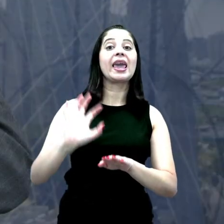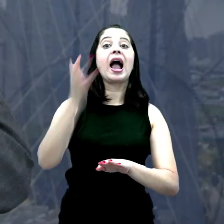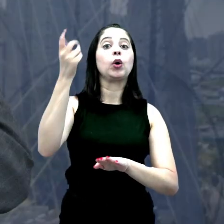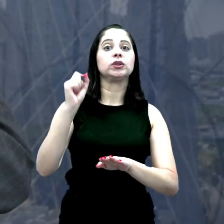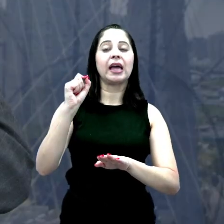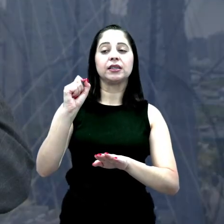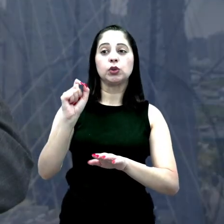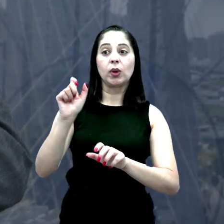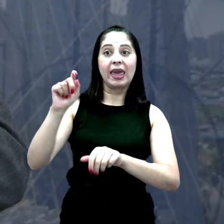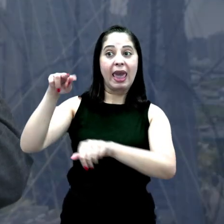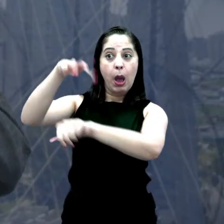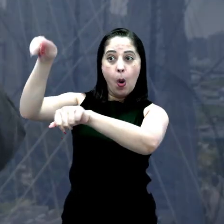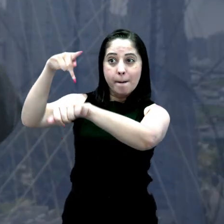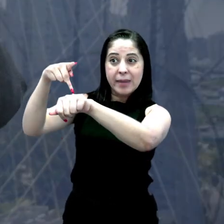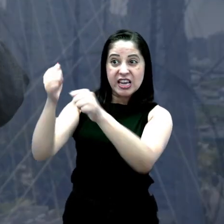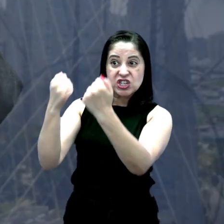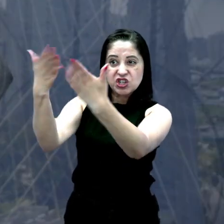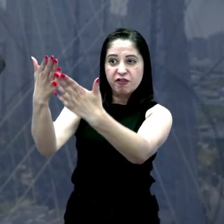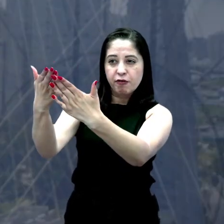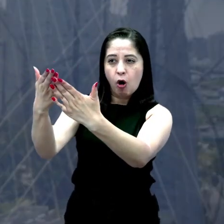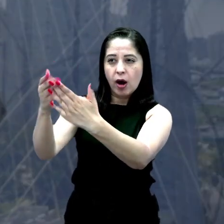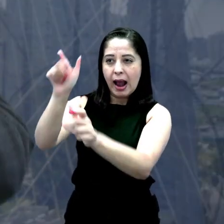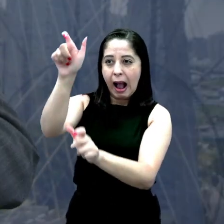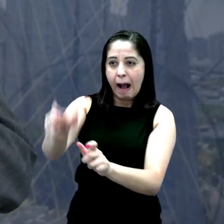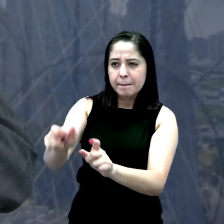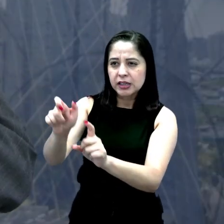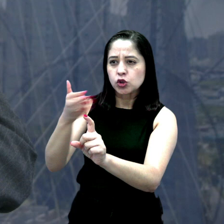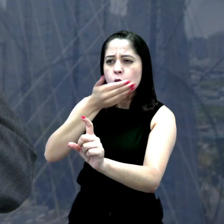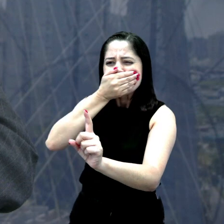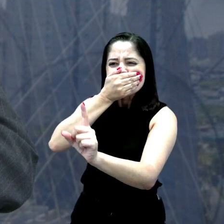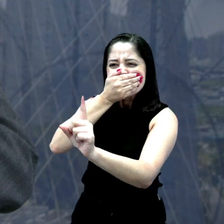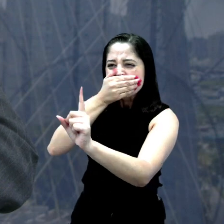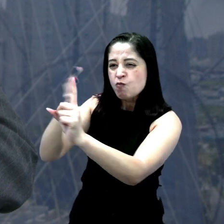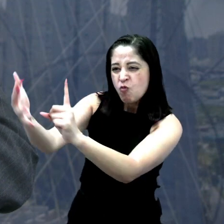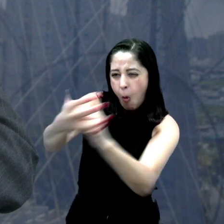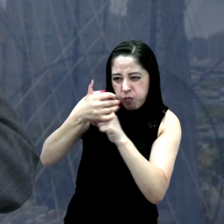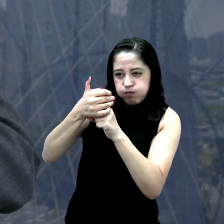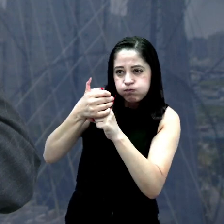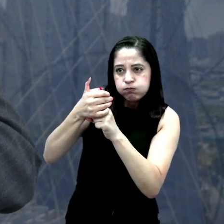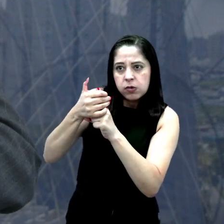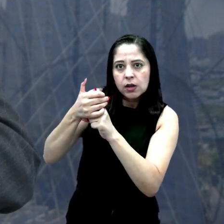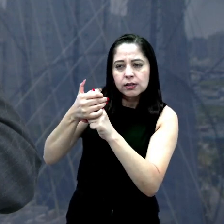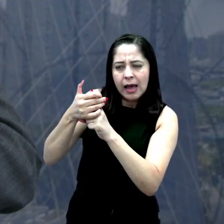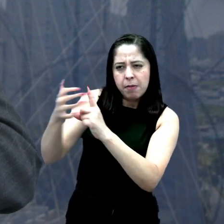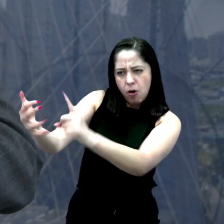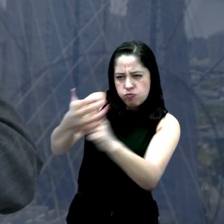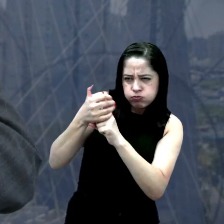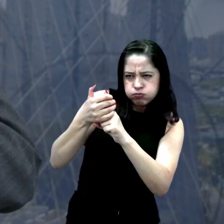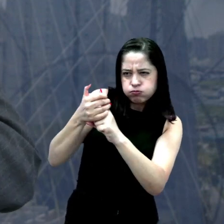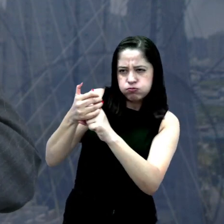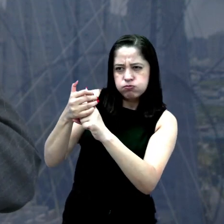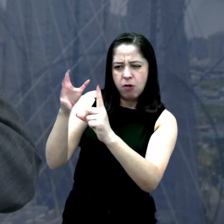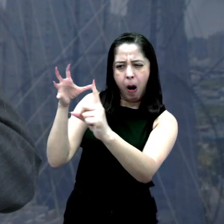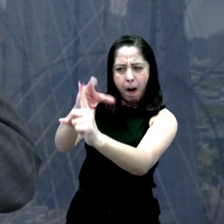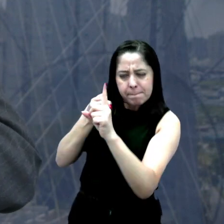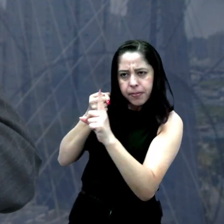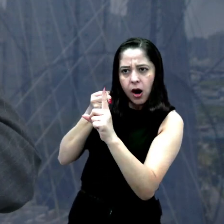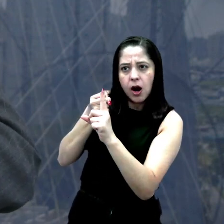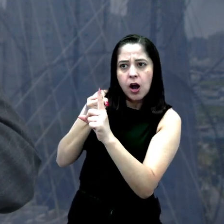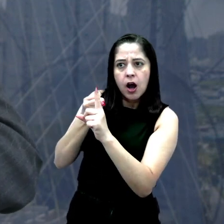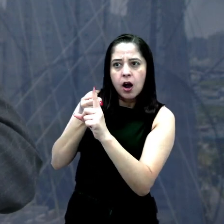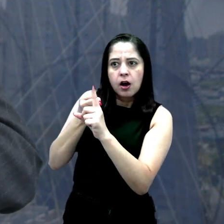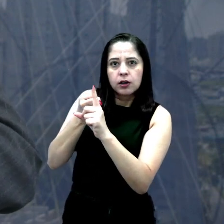são dialetos do interior do leste europeu. Então a pessoa não consegue nem expressar se ele veio a trabalho, se ele